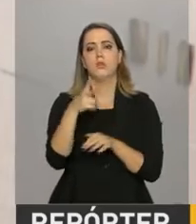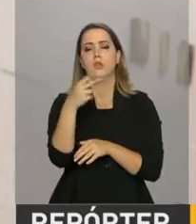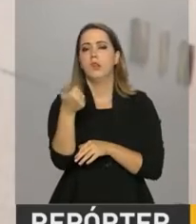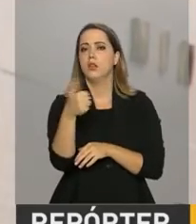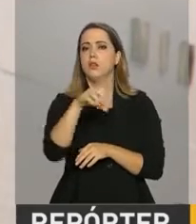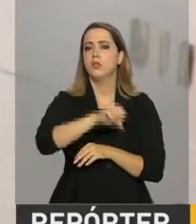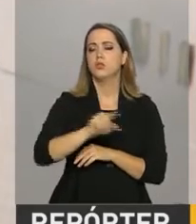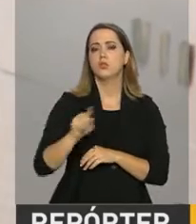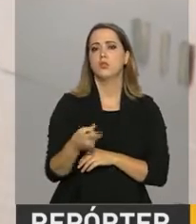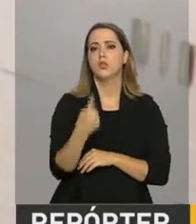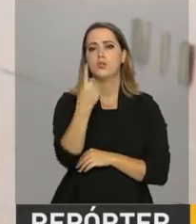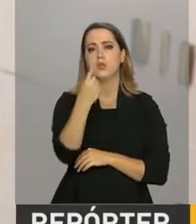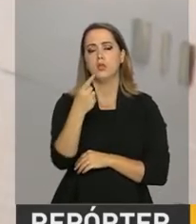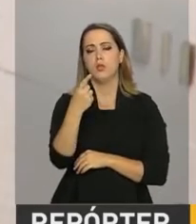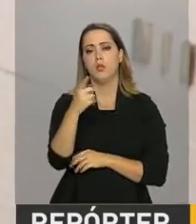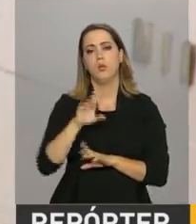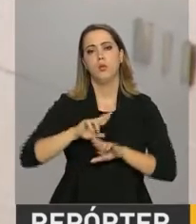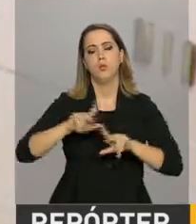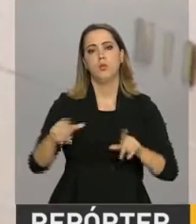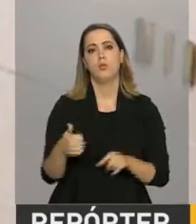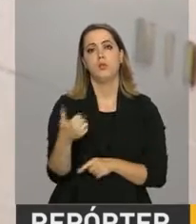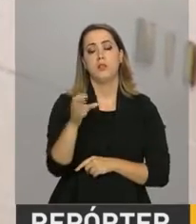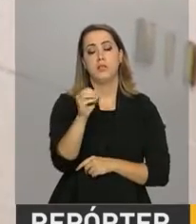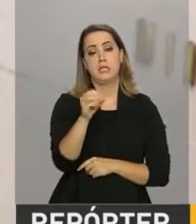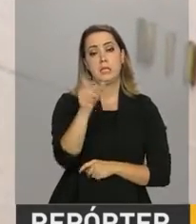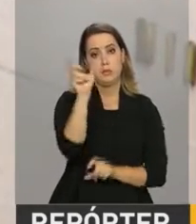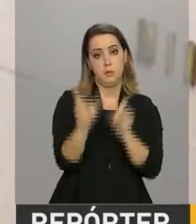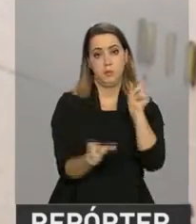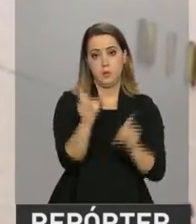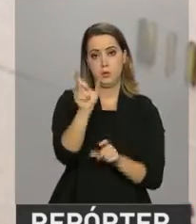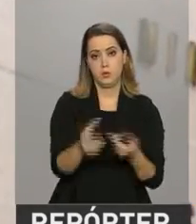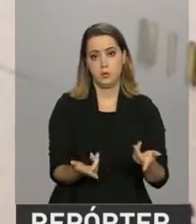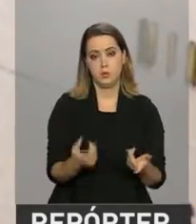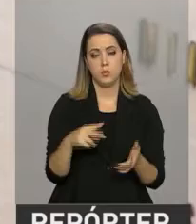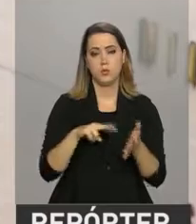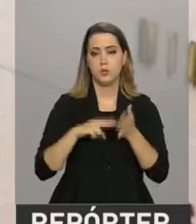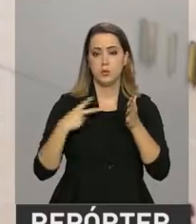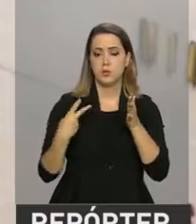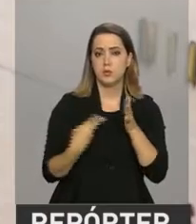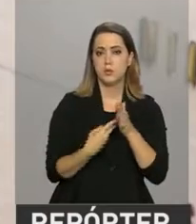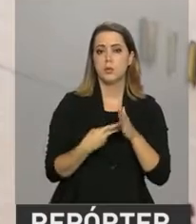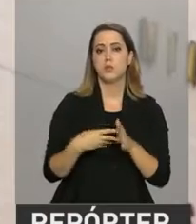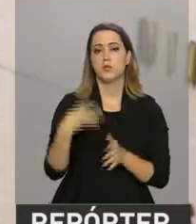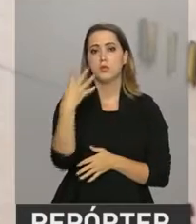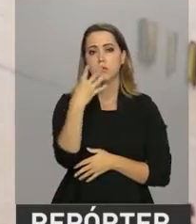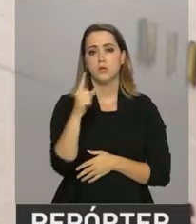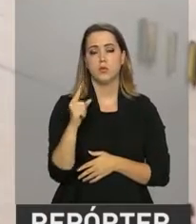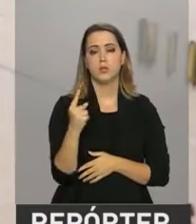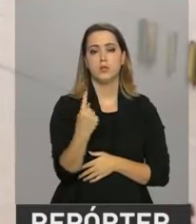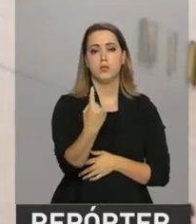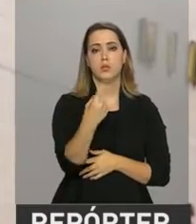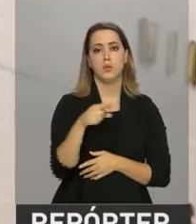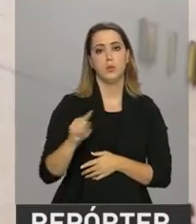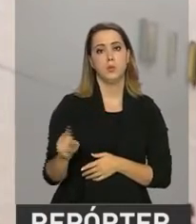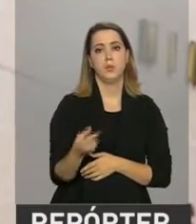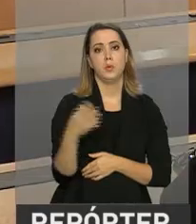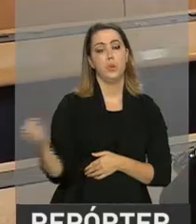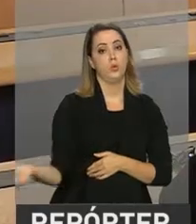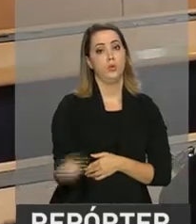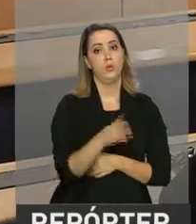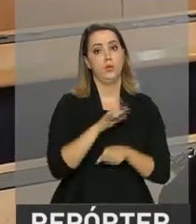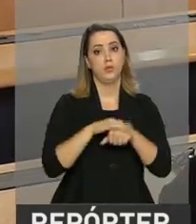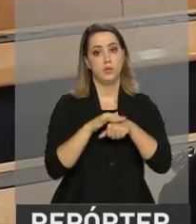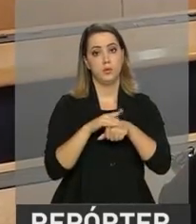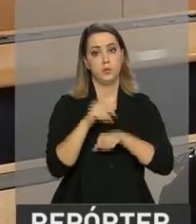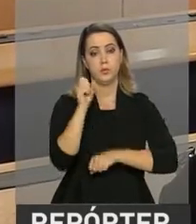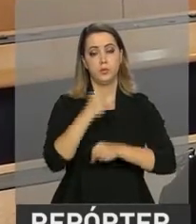19,1 casos a cada 100 mil habitantes isso significa 41 mil novos casos por ano o